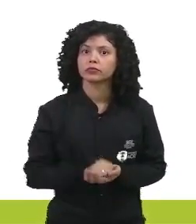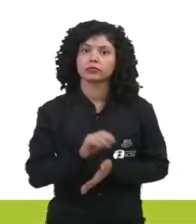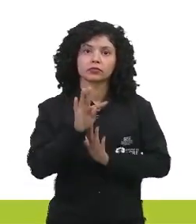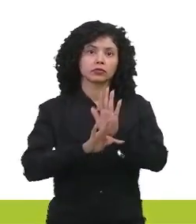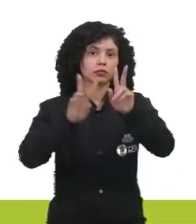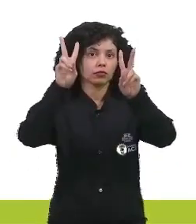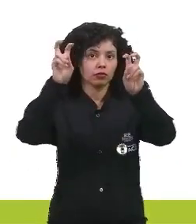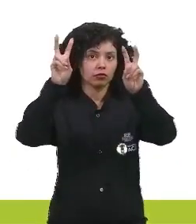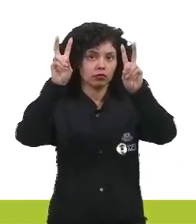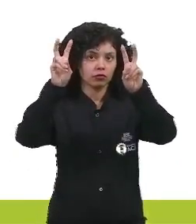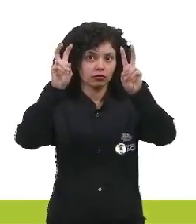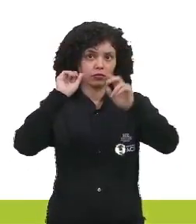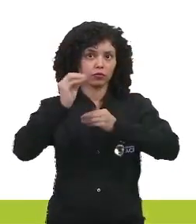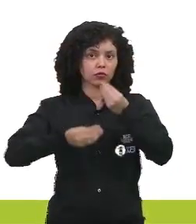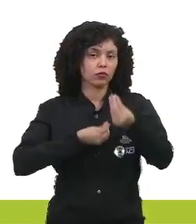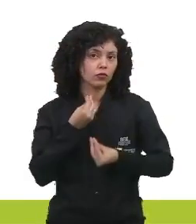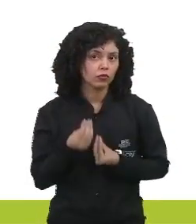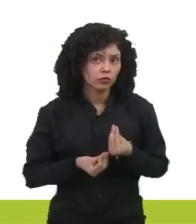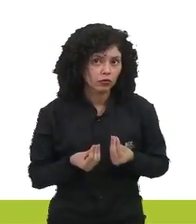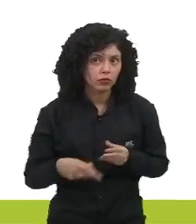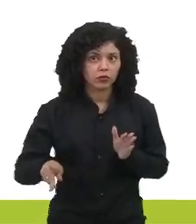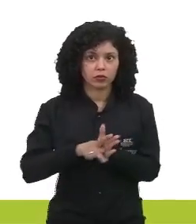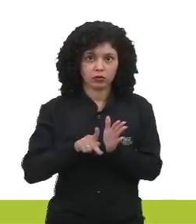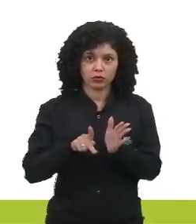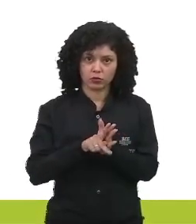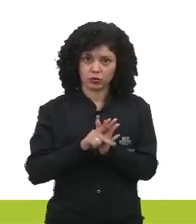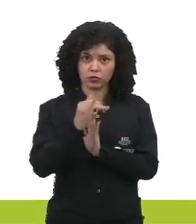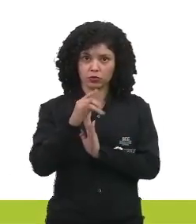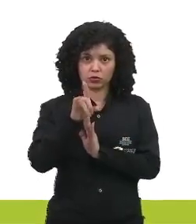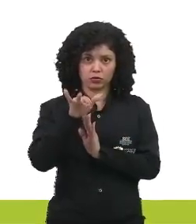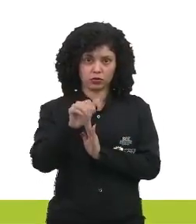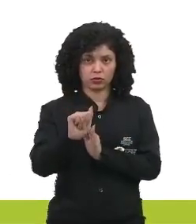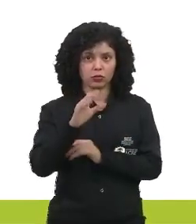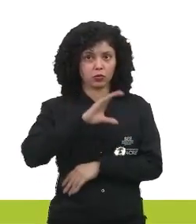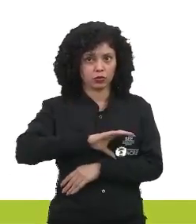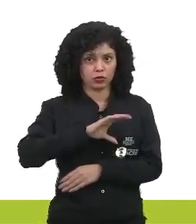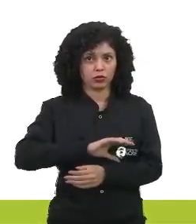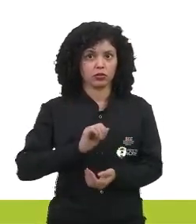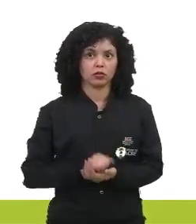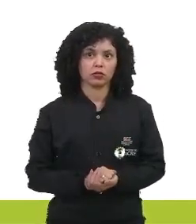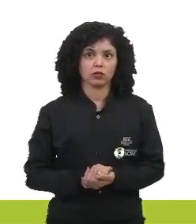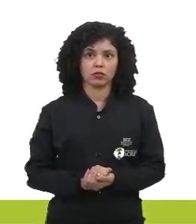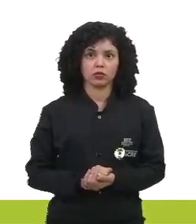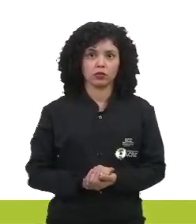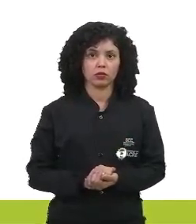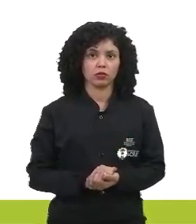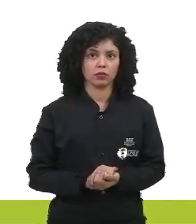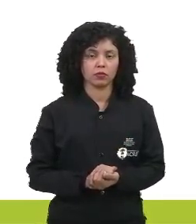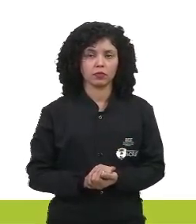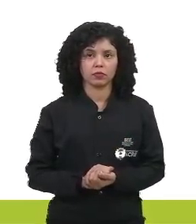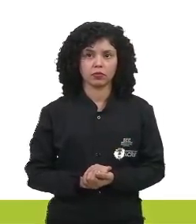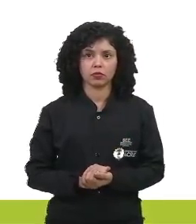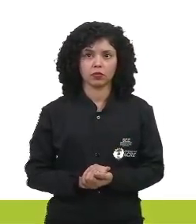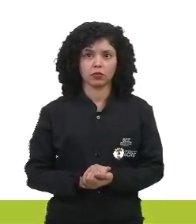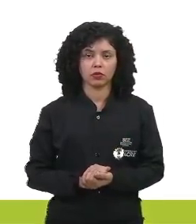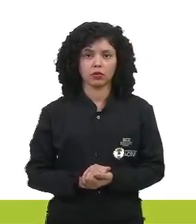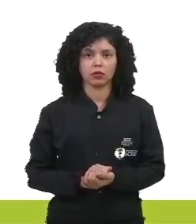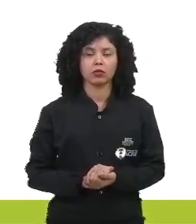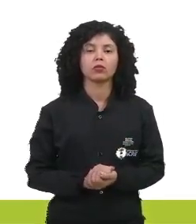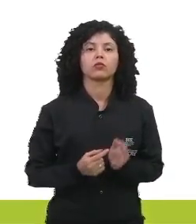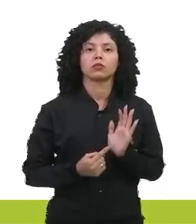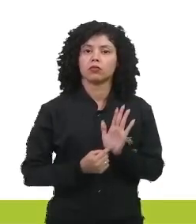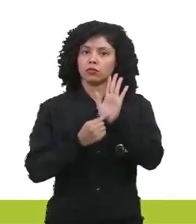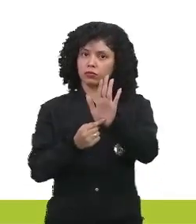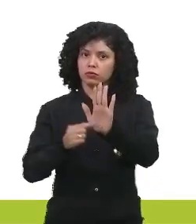termo pode ser utilizado como o próprio idioma, né? O português. Ele pode ser utilizado, por exemplo, para